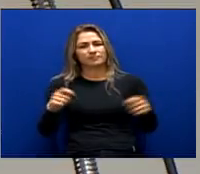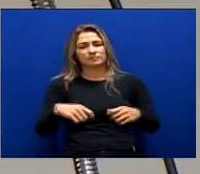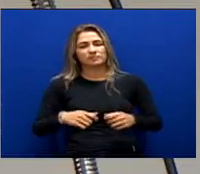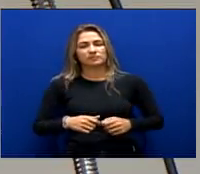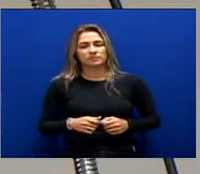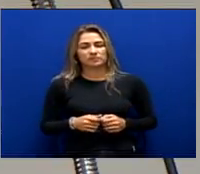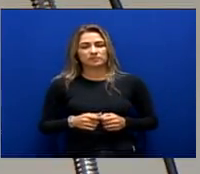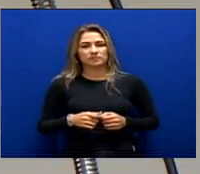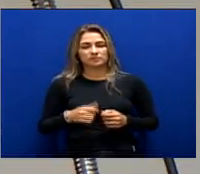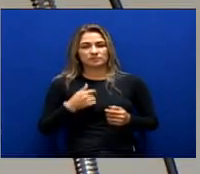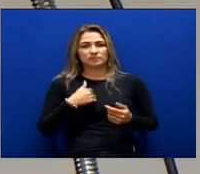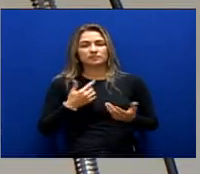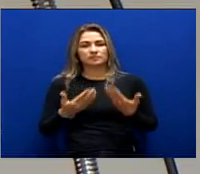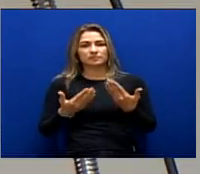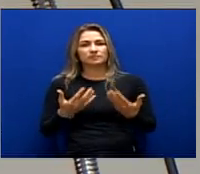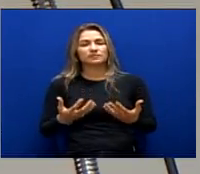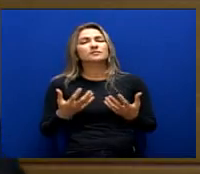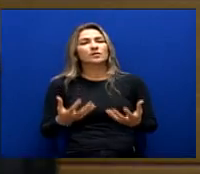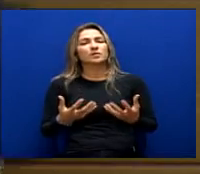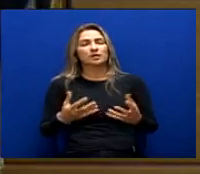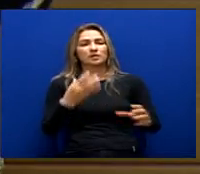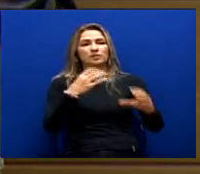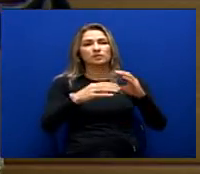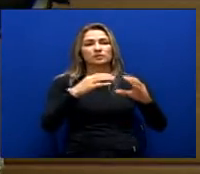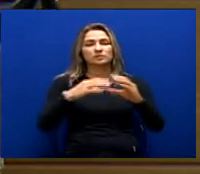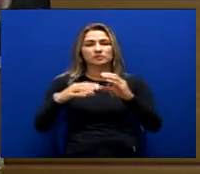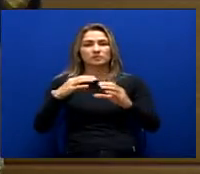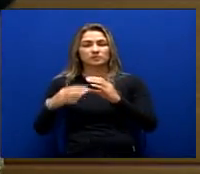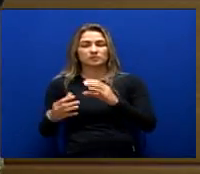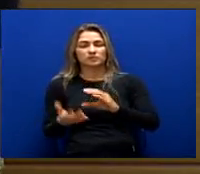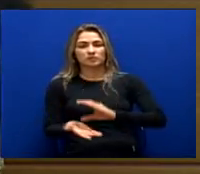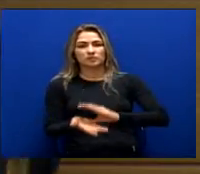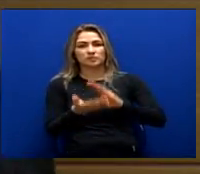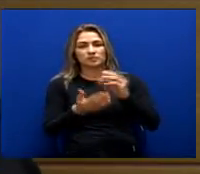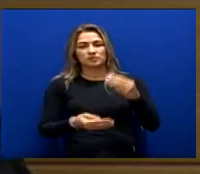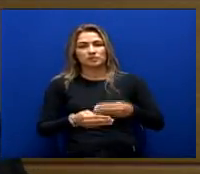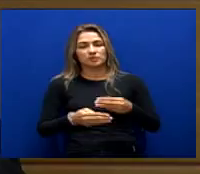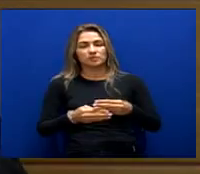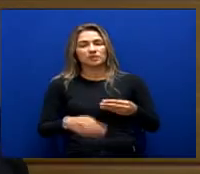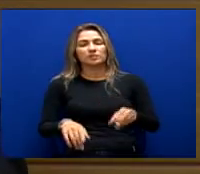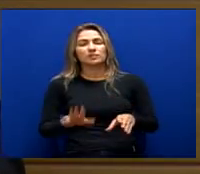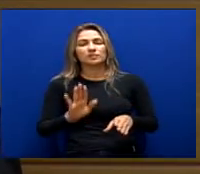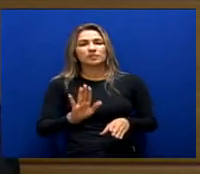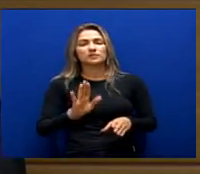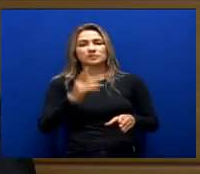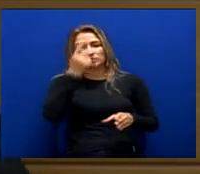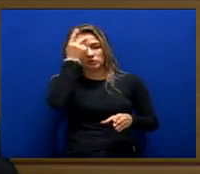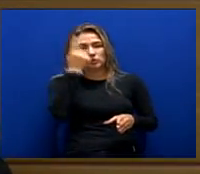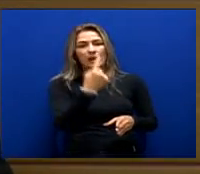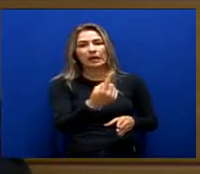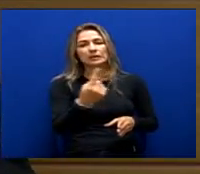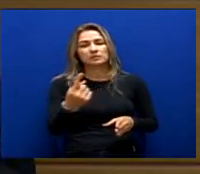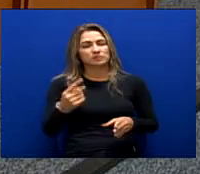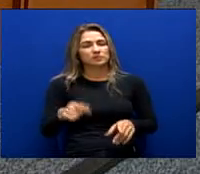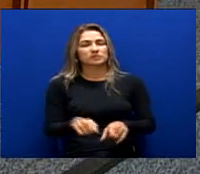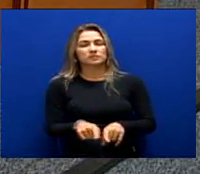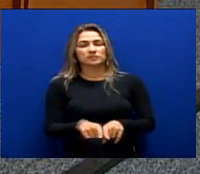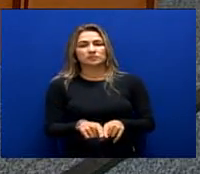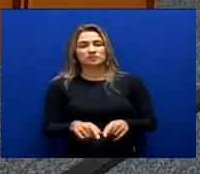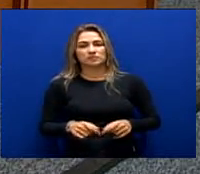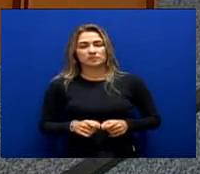abrir esse canal de comunicação não só com o conselho municipal mas com a sociedade civil obrigado a